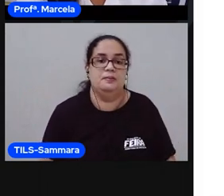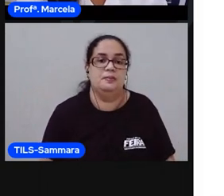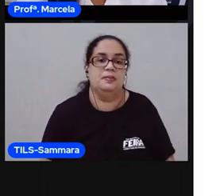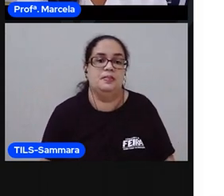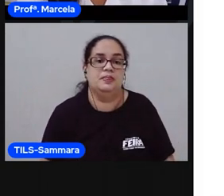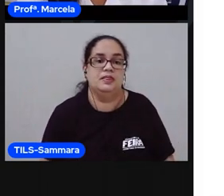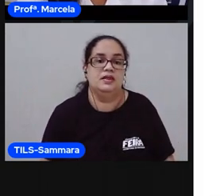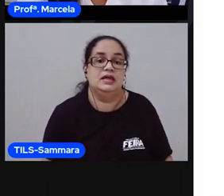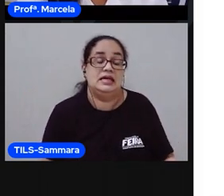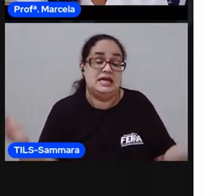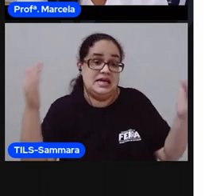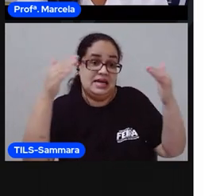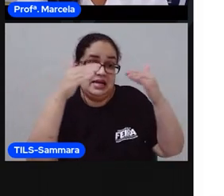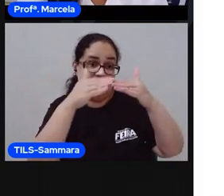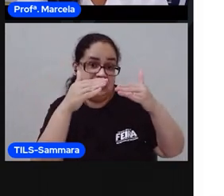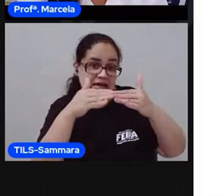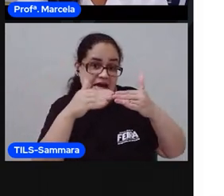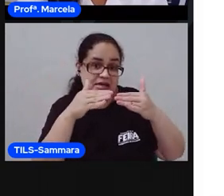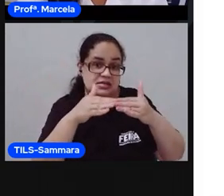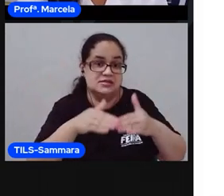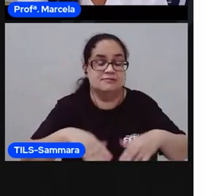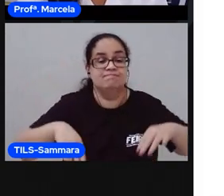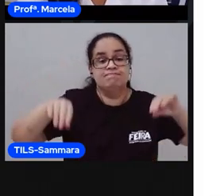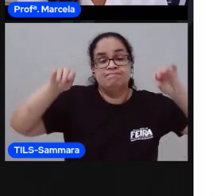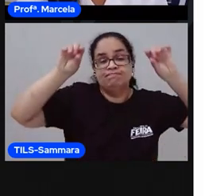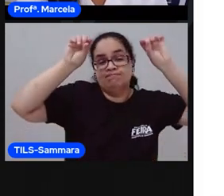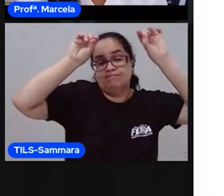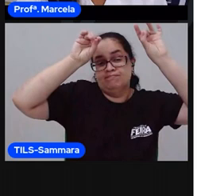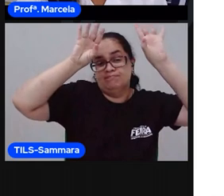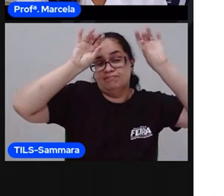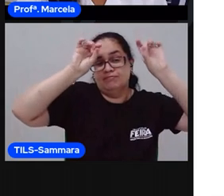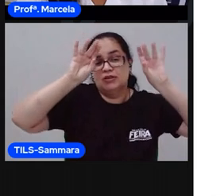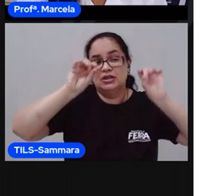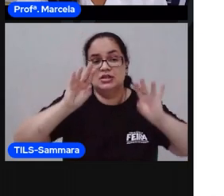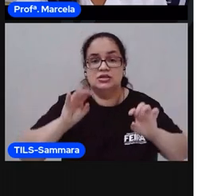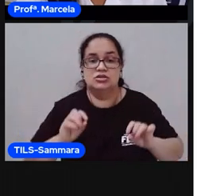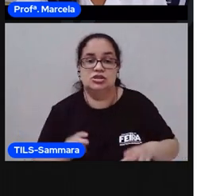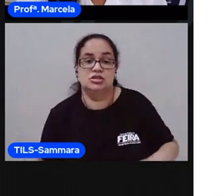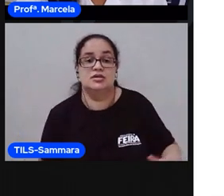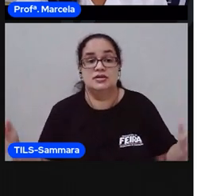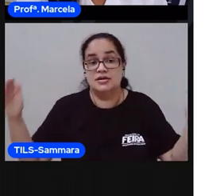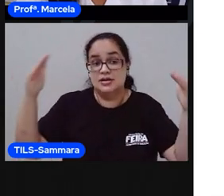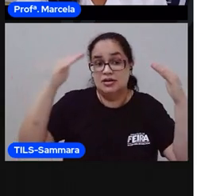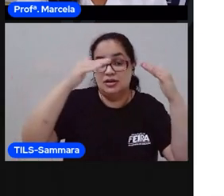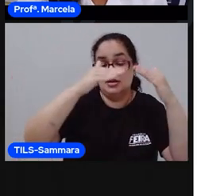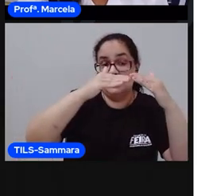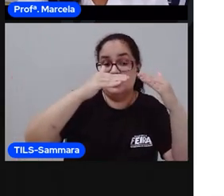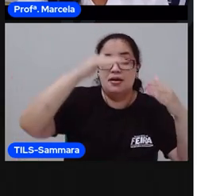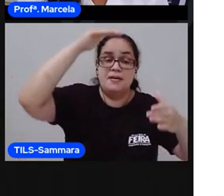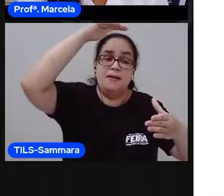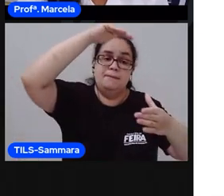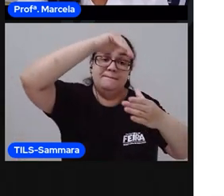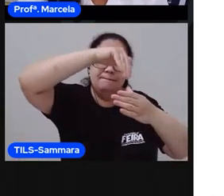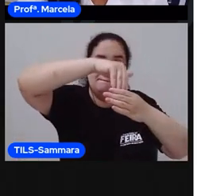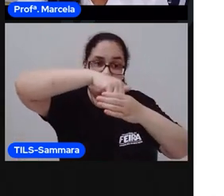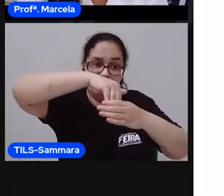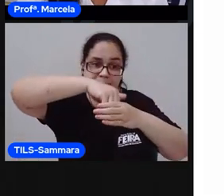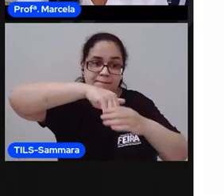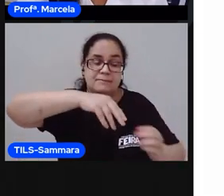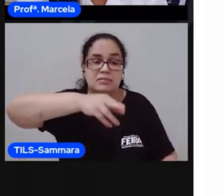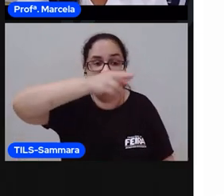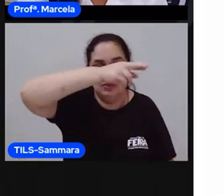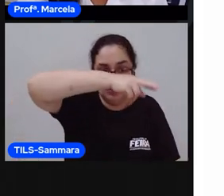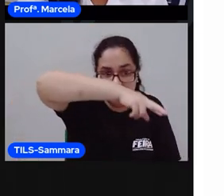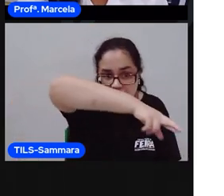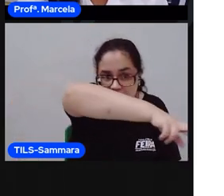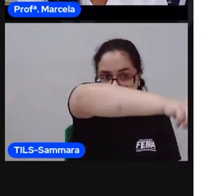Essa casa é elegante. Quem mora